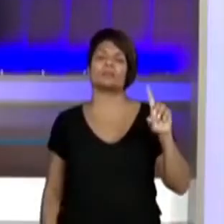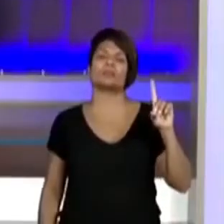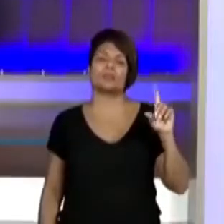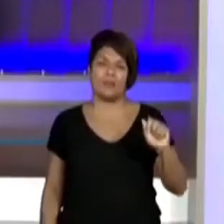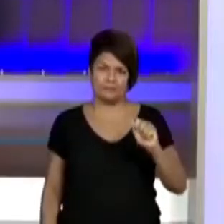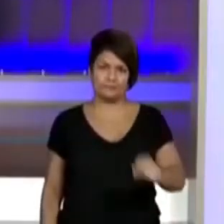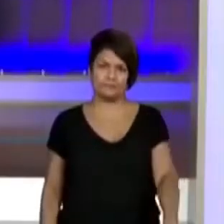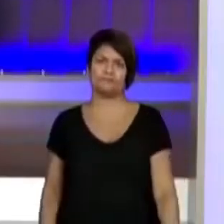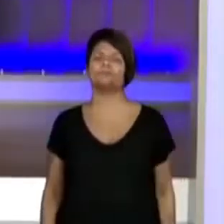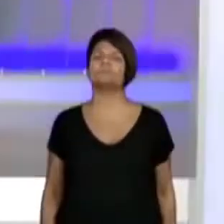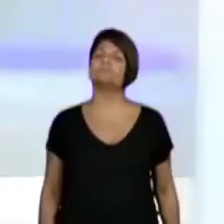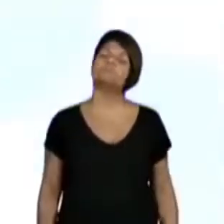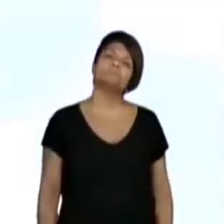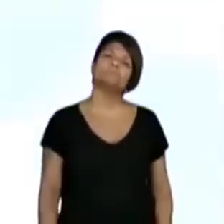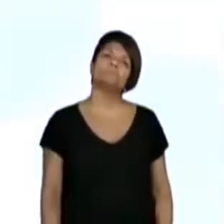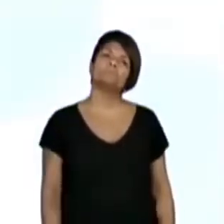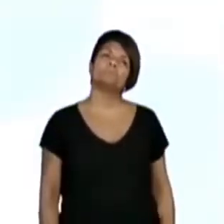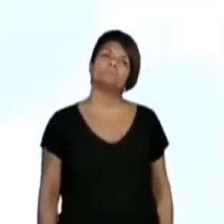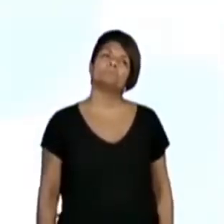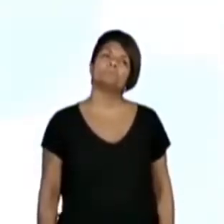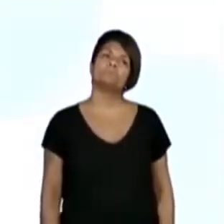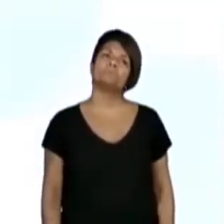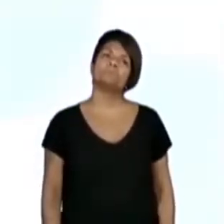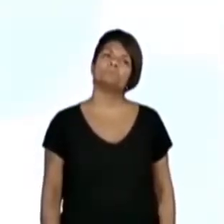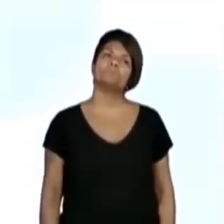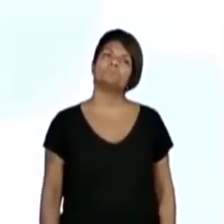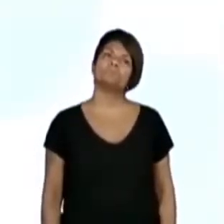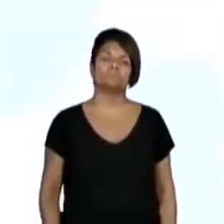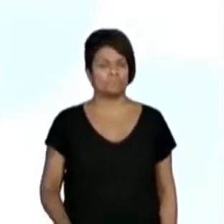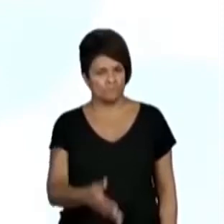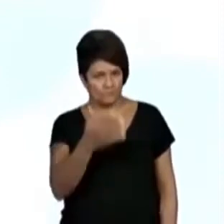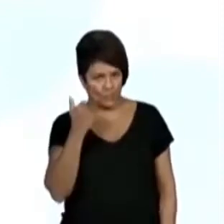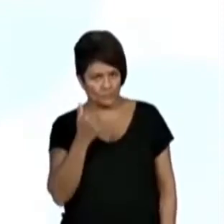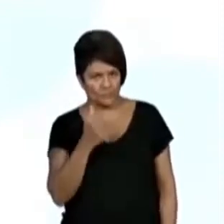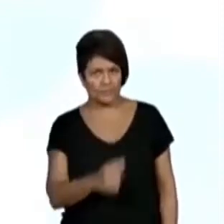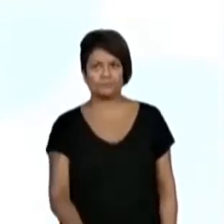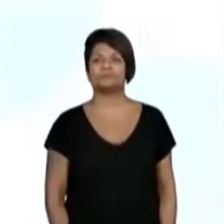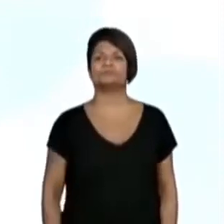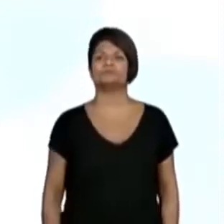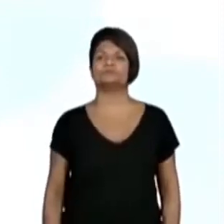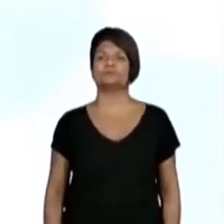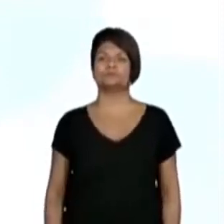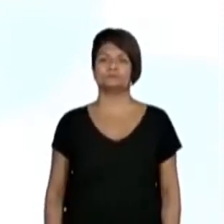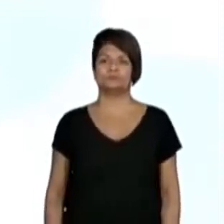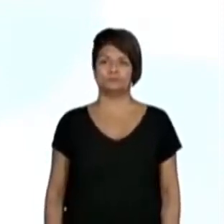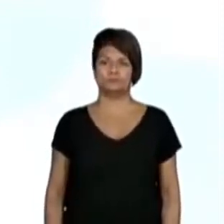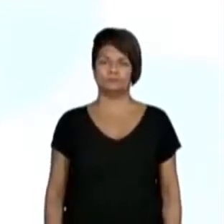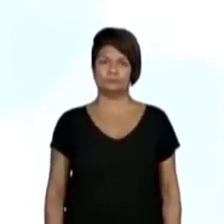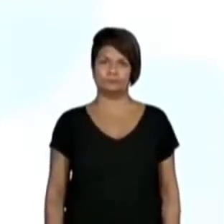Comigo, macarronada. Vamos lá?